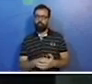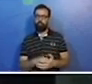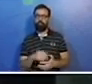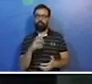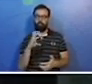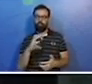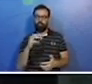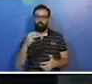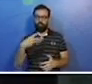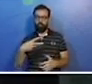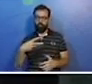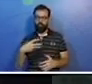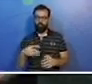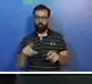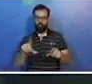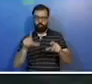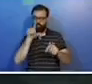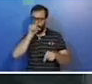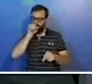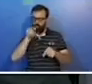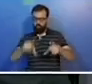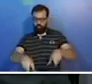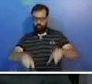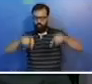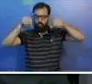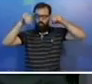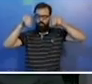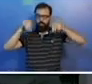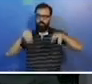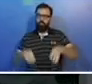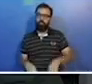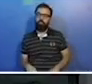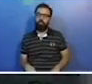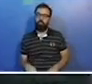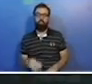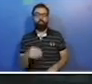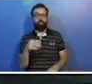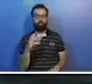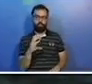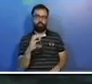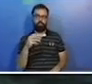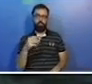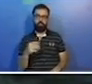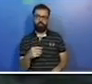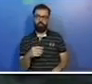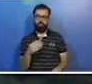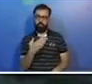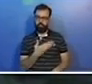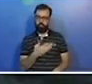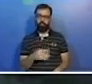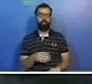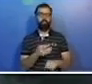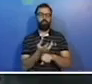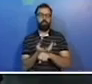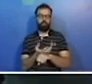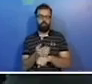o terciário, o gavião. Cadeia alimentar 3, produtor